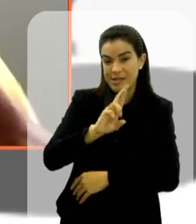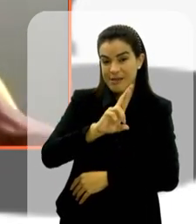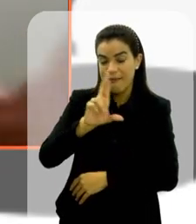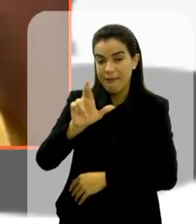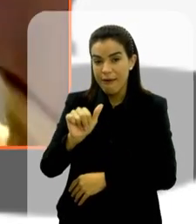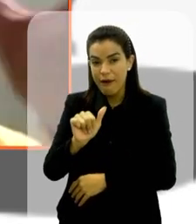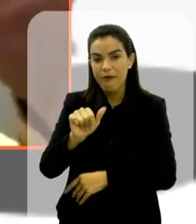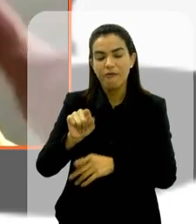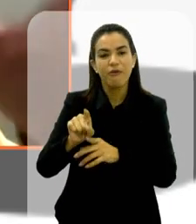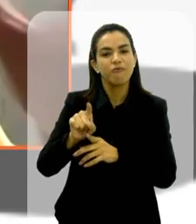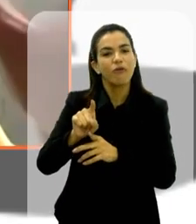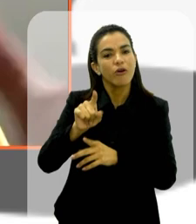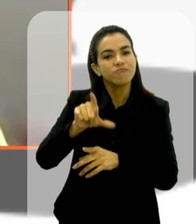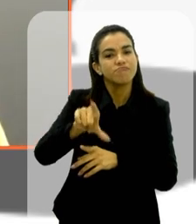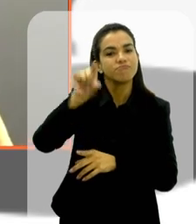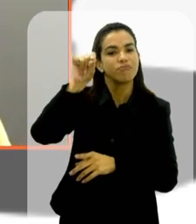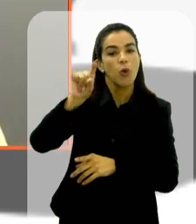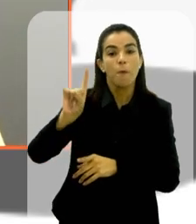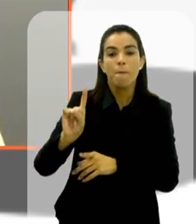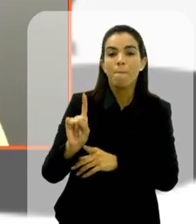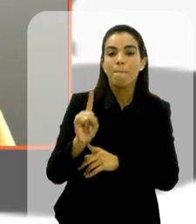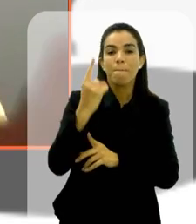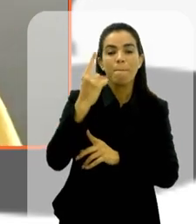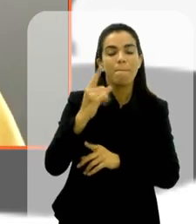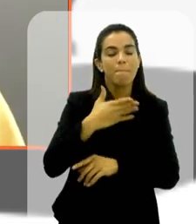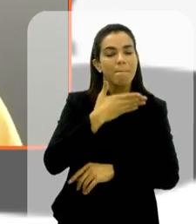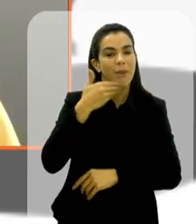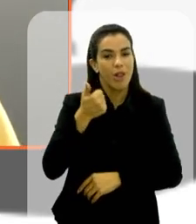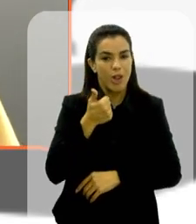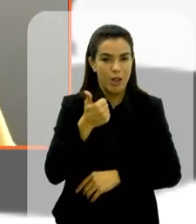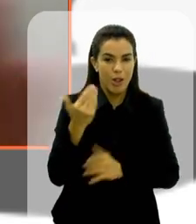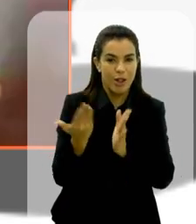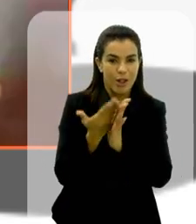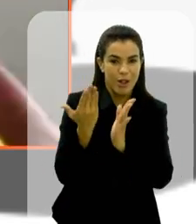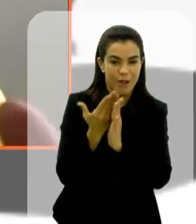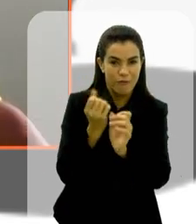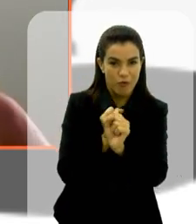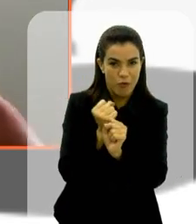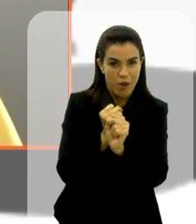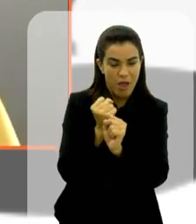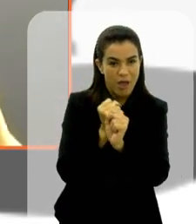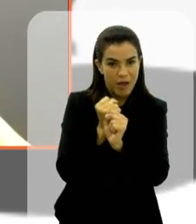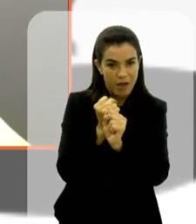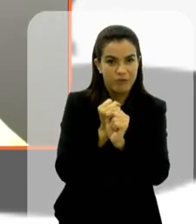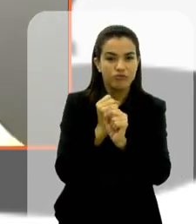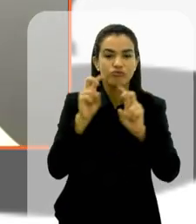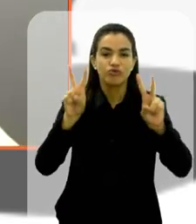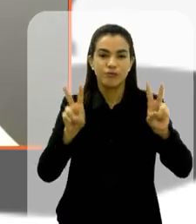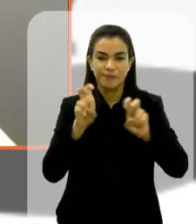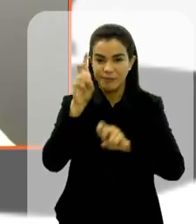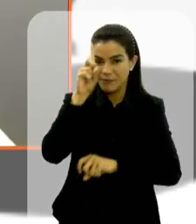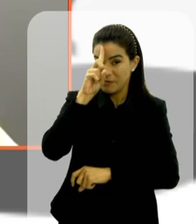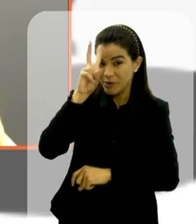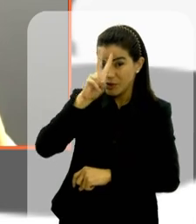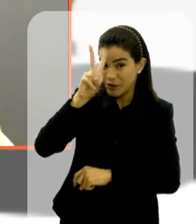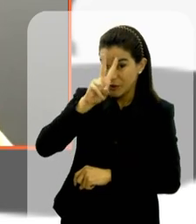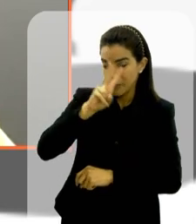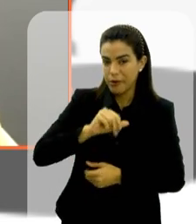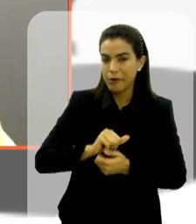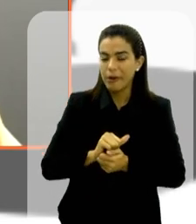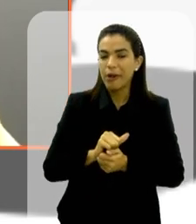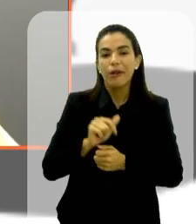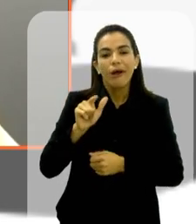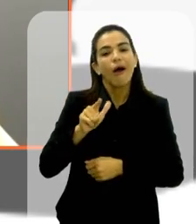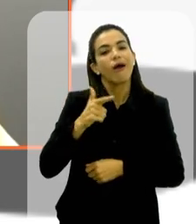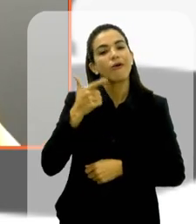classificado como melhor livro do ano, melhor livro do ano histórico. E aí eu fui receber o prêmio lá no